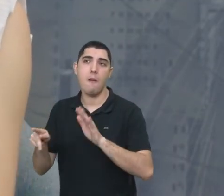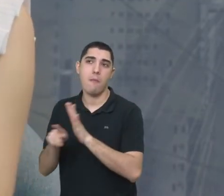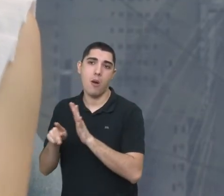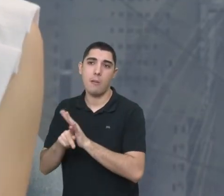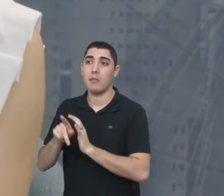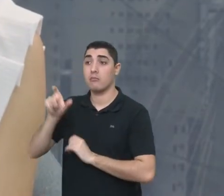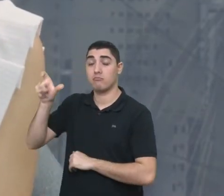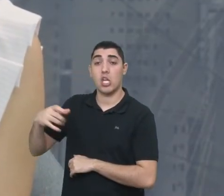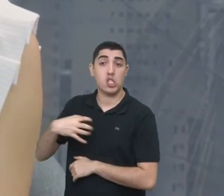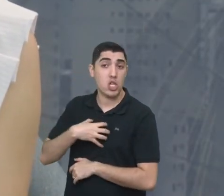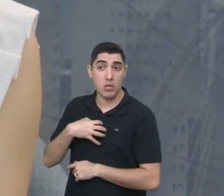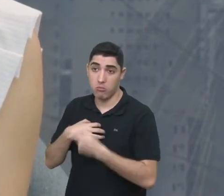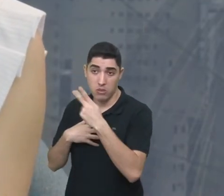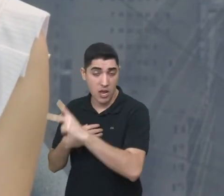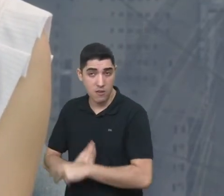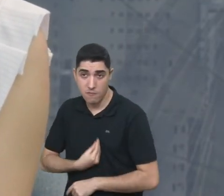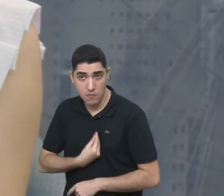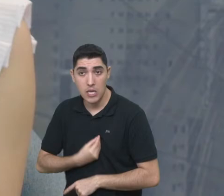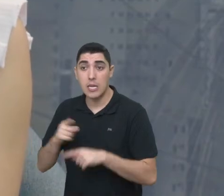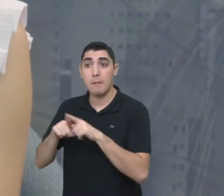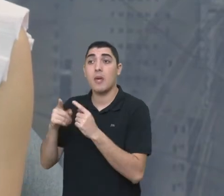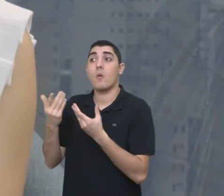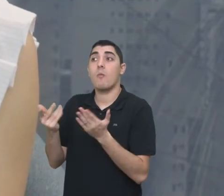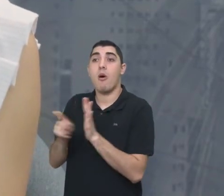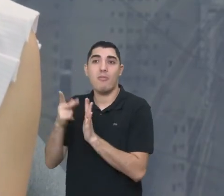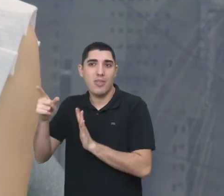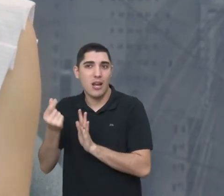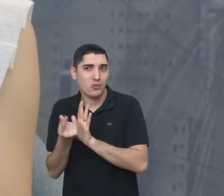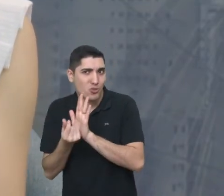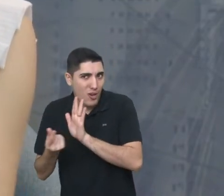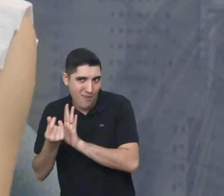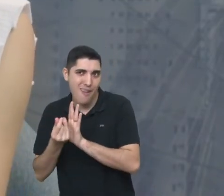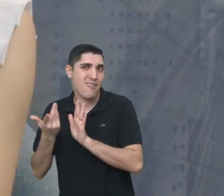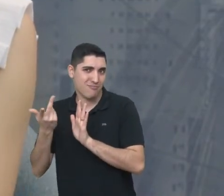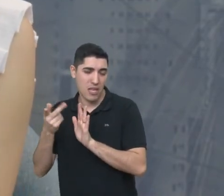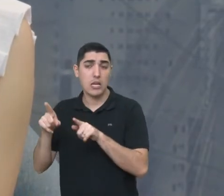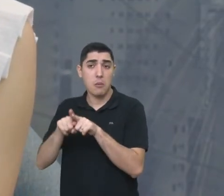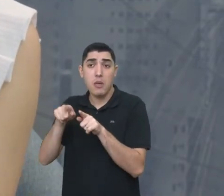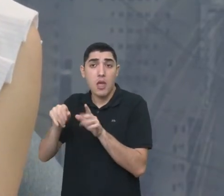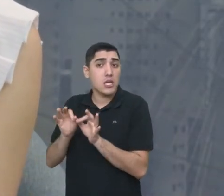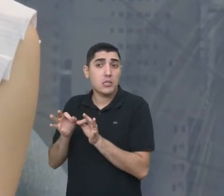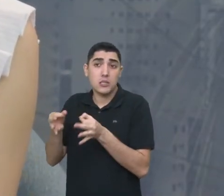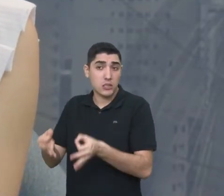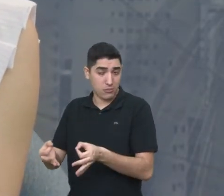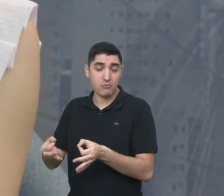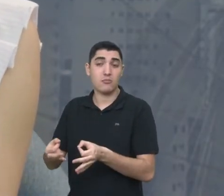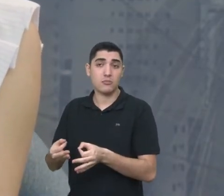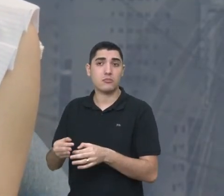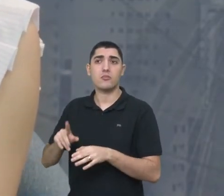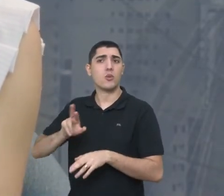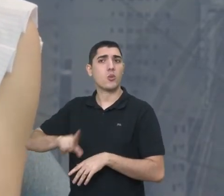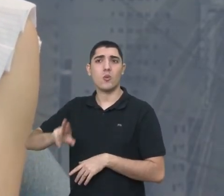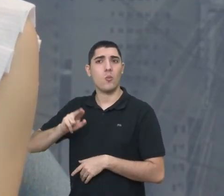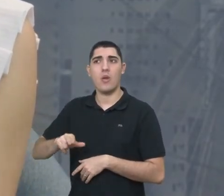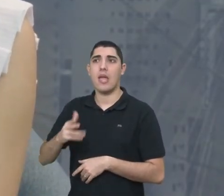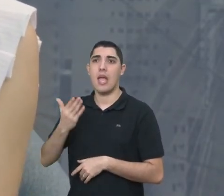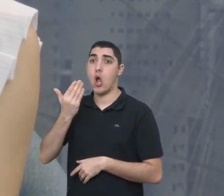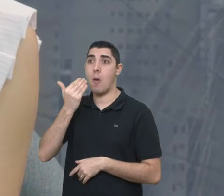tanto com as individualidades da pessoa, com as questões financeiras. Em geral, uma alimentação simples, né, que não é